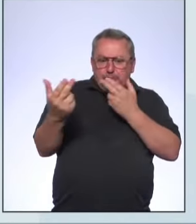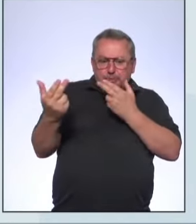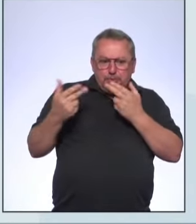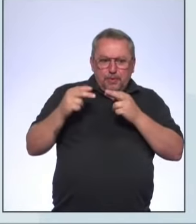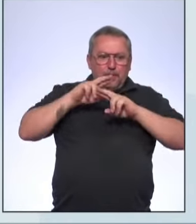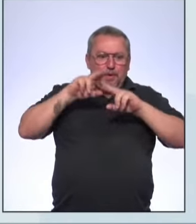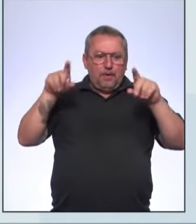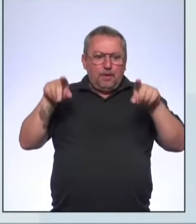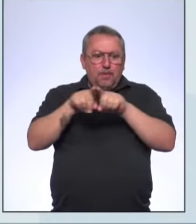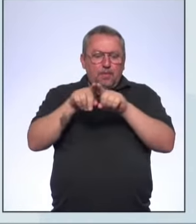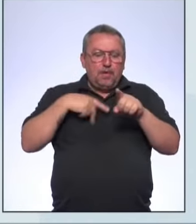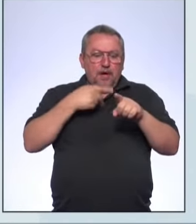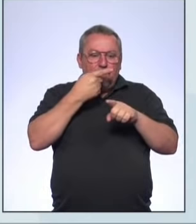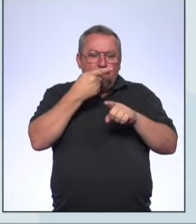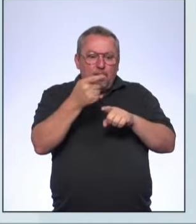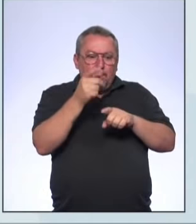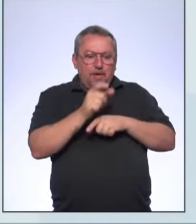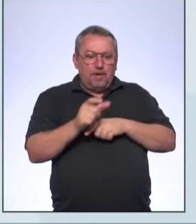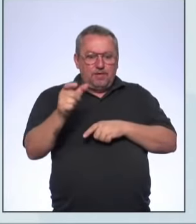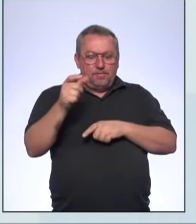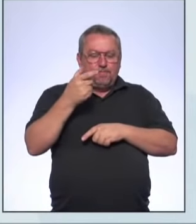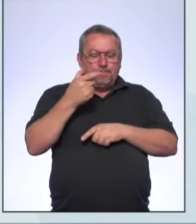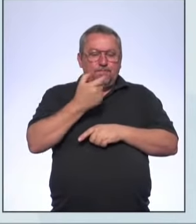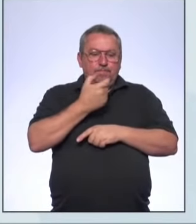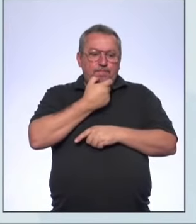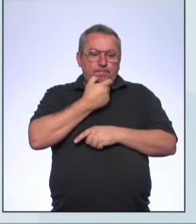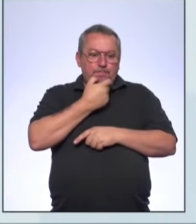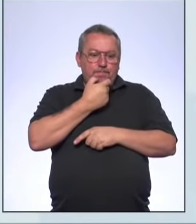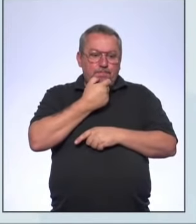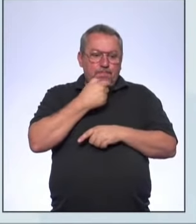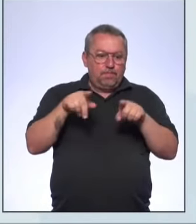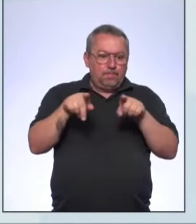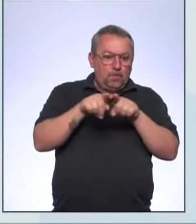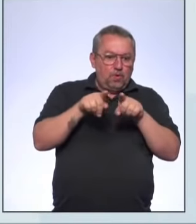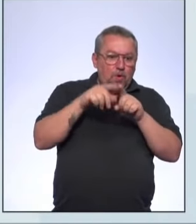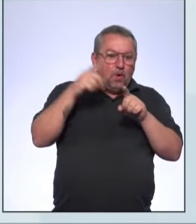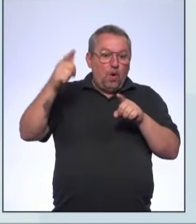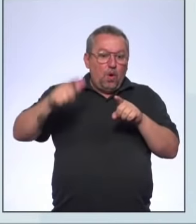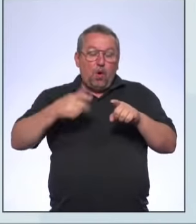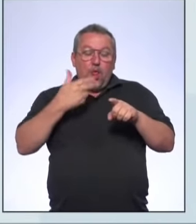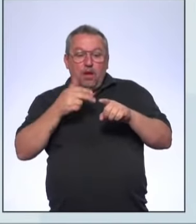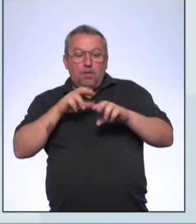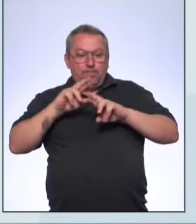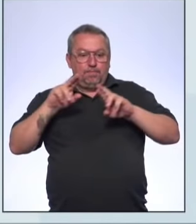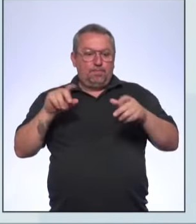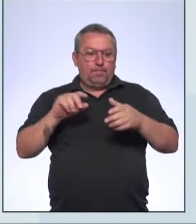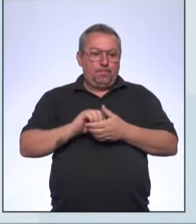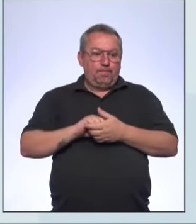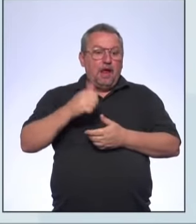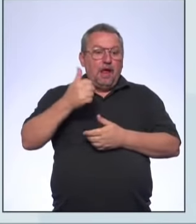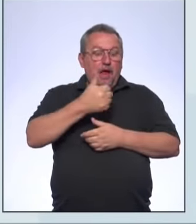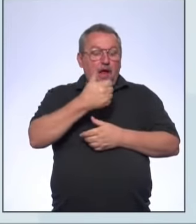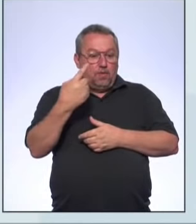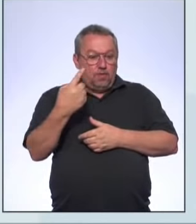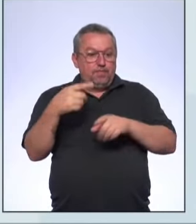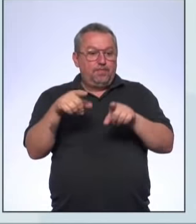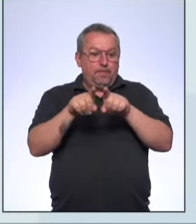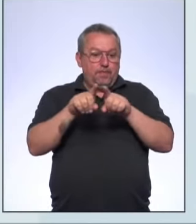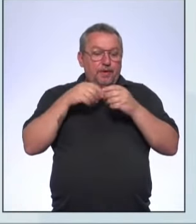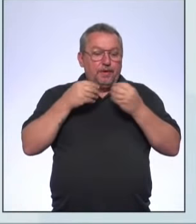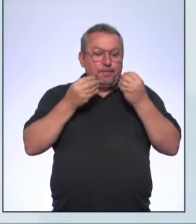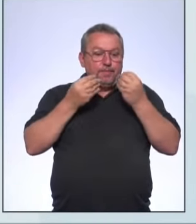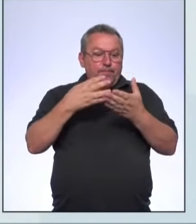e diferenças na pronúncia de palavras na língua inglesa materna e o línguas desconhecidas alta habilidade